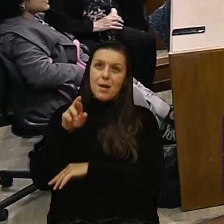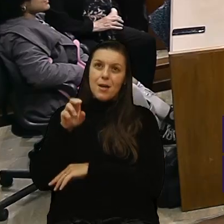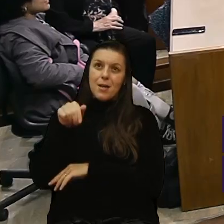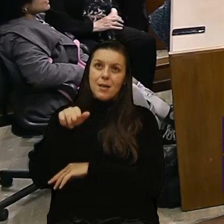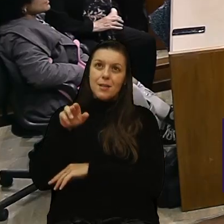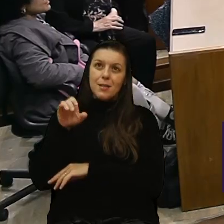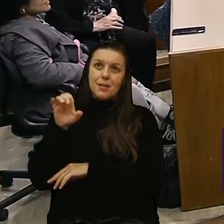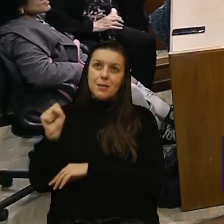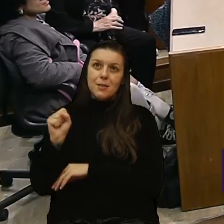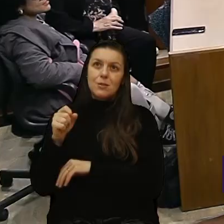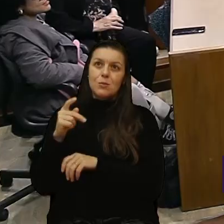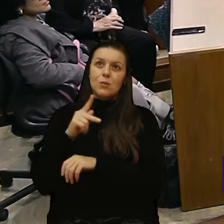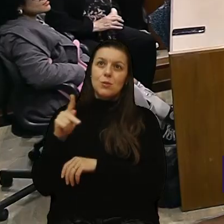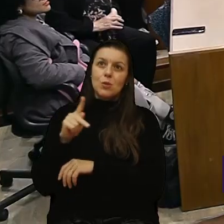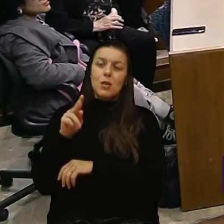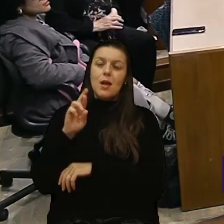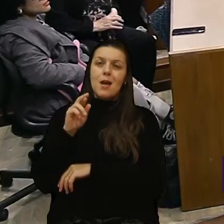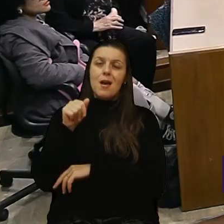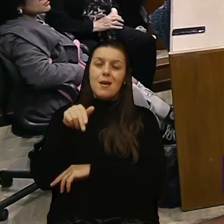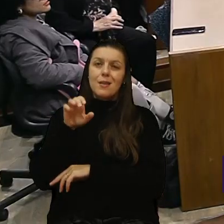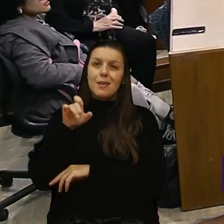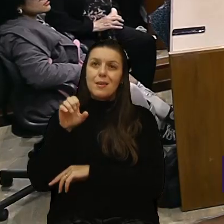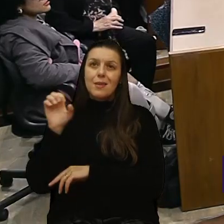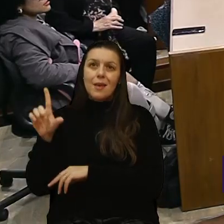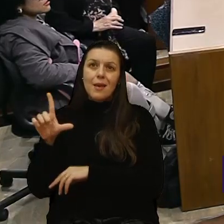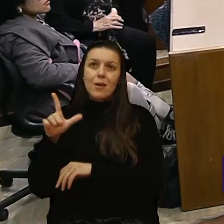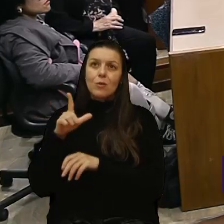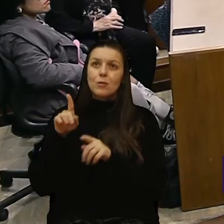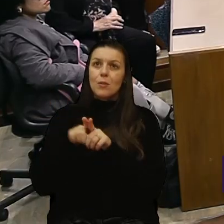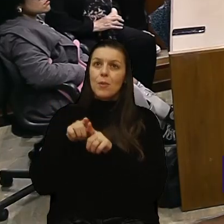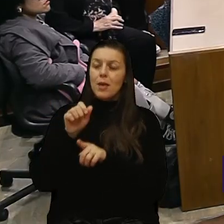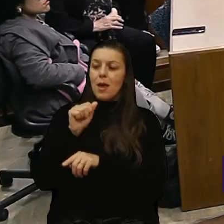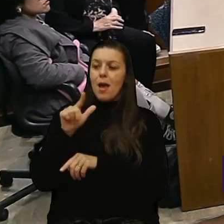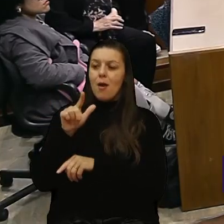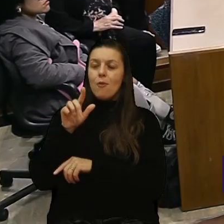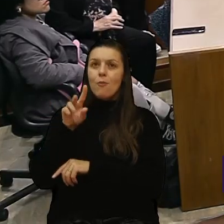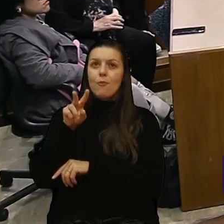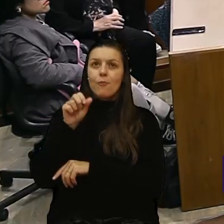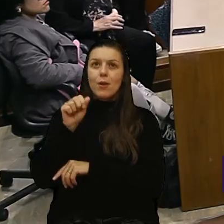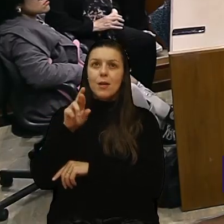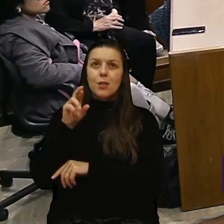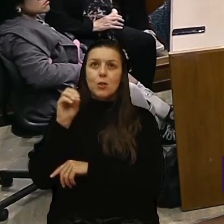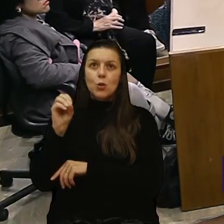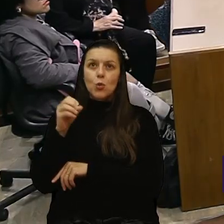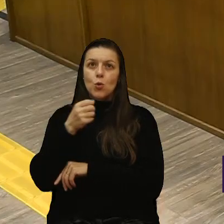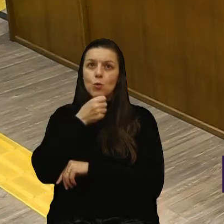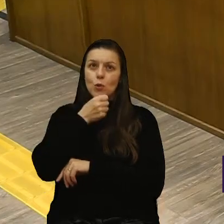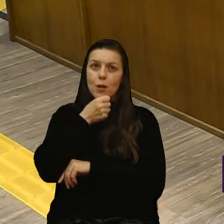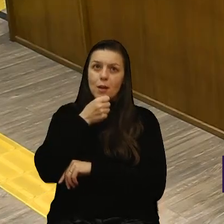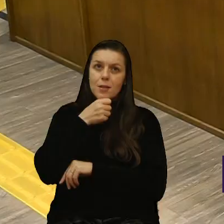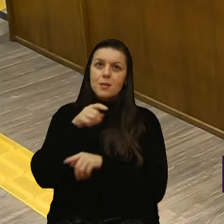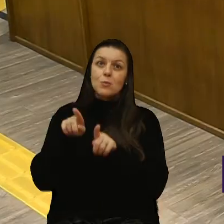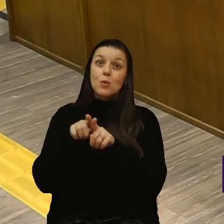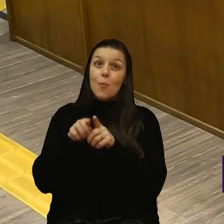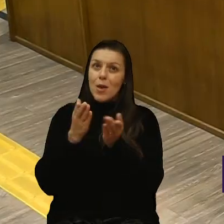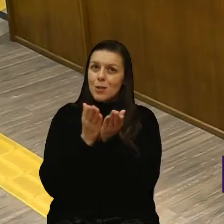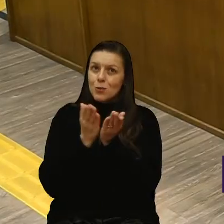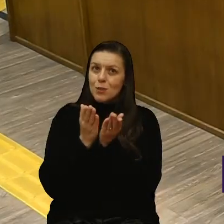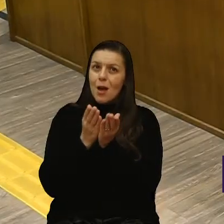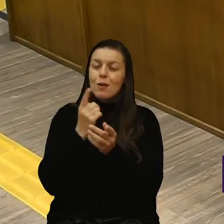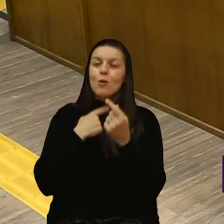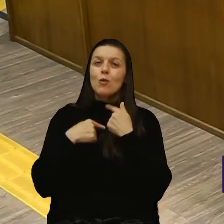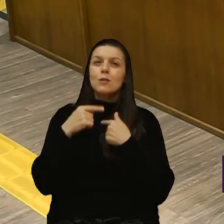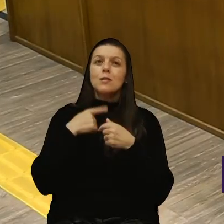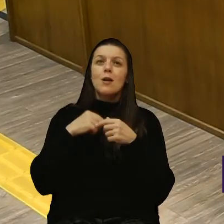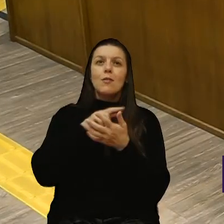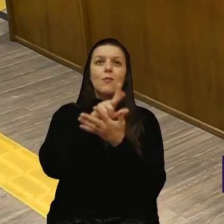professora Raquel, a professora Asdrubal, né, o professor Álvaro. Muitos não sabem que eu fui estudante de jornalismo antes de ser de serviço social, né? Gostava muito